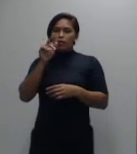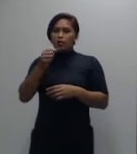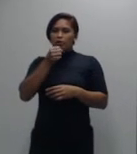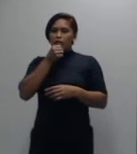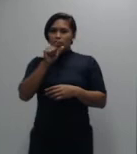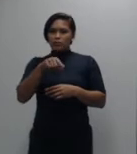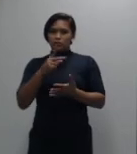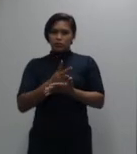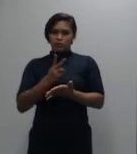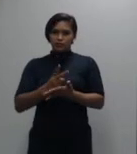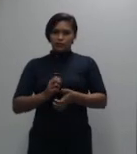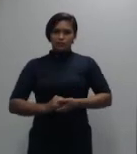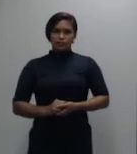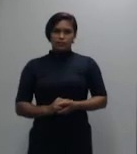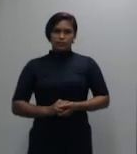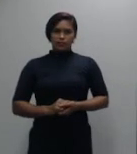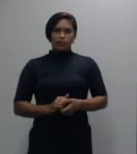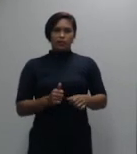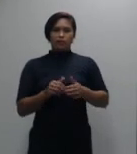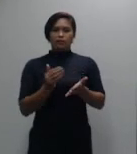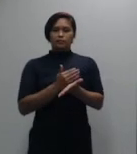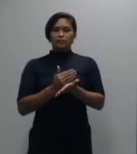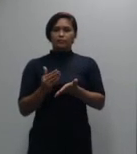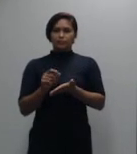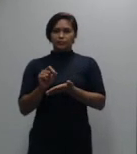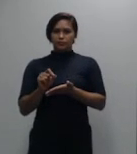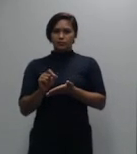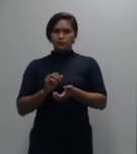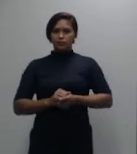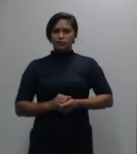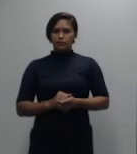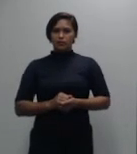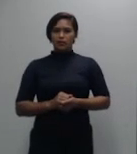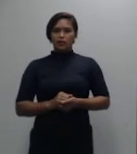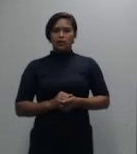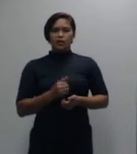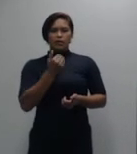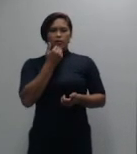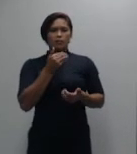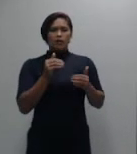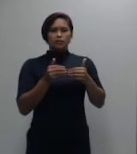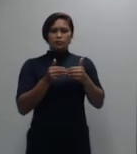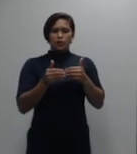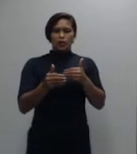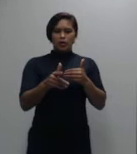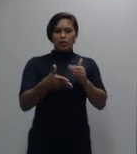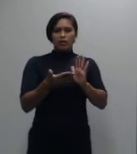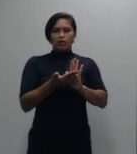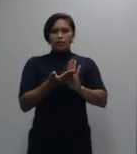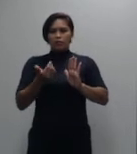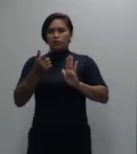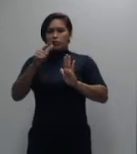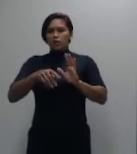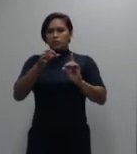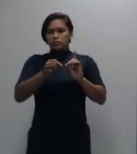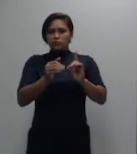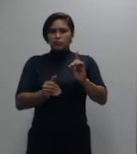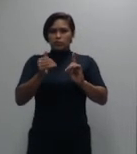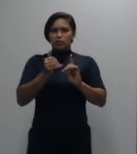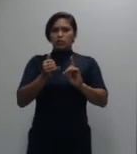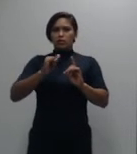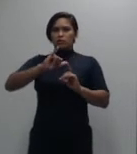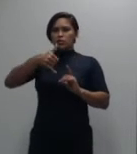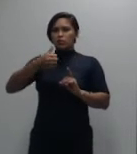pendentes princípio né aperto esse aqui a prorrogação do afastamento do Desembargador José